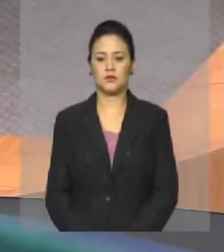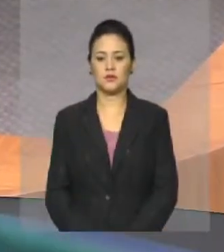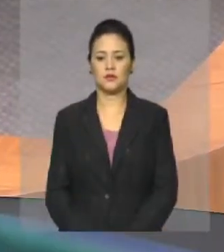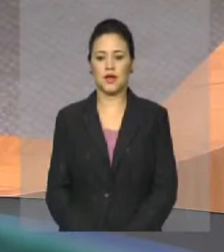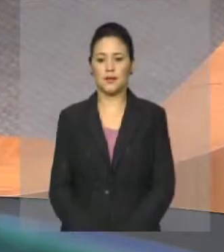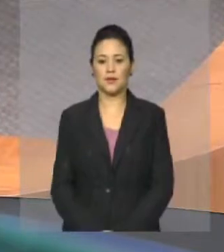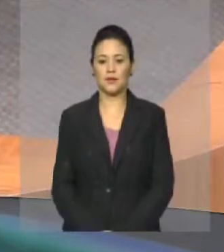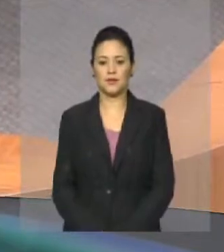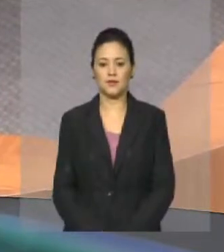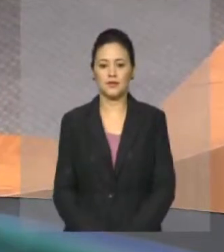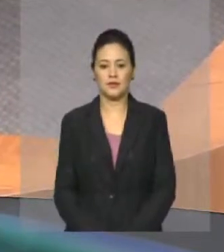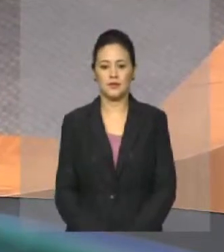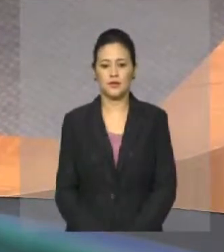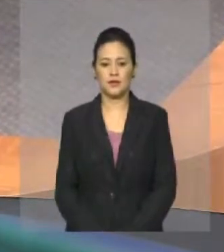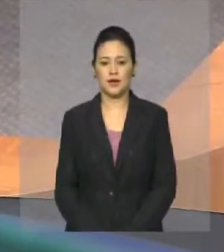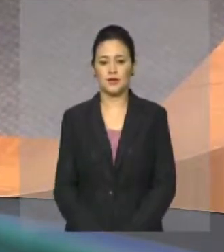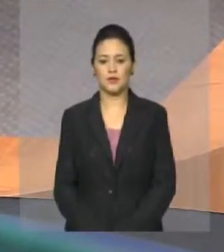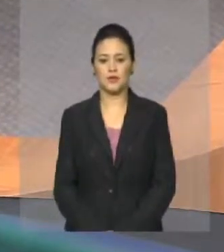Ontem eu